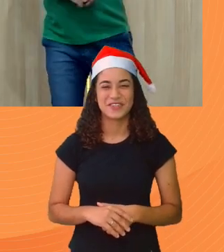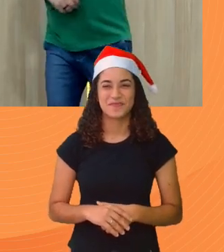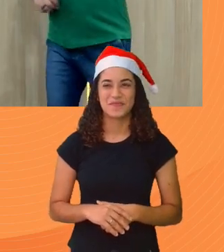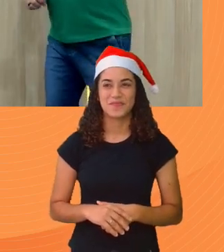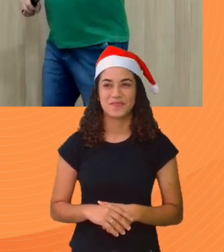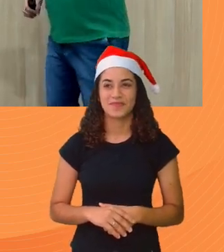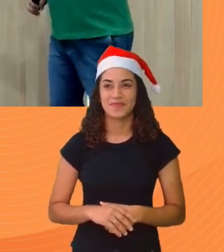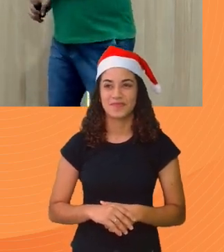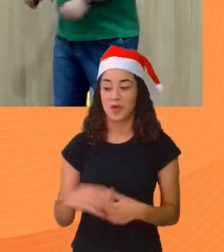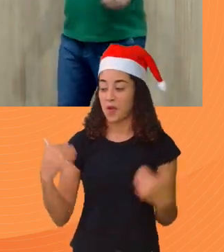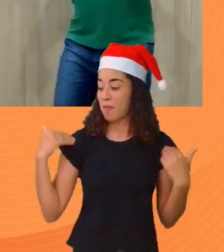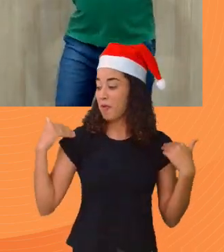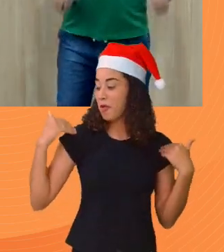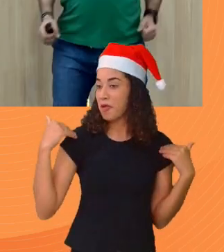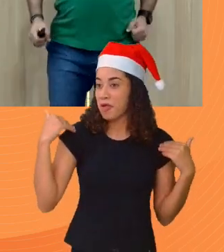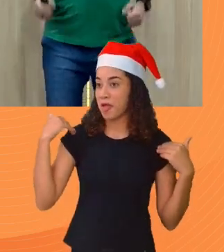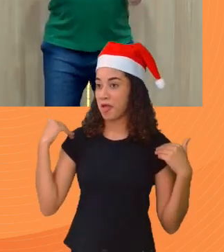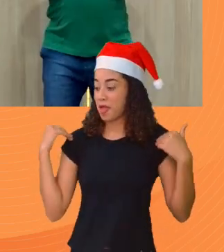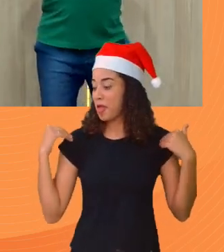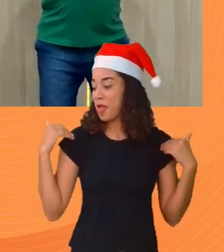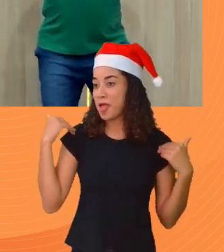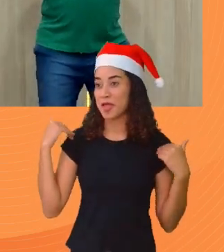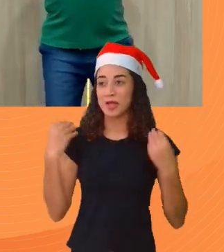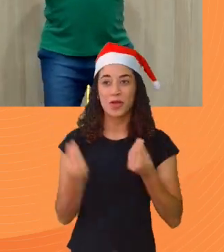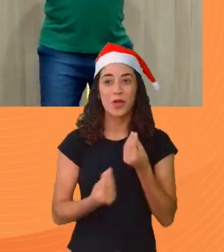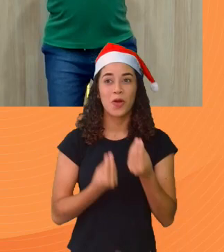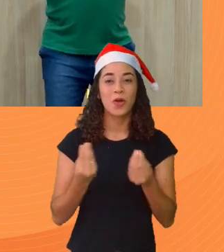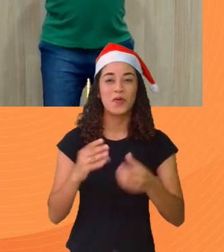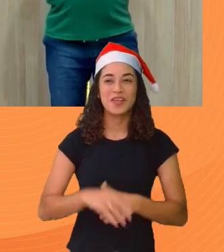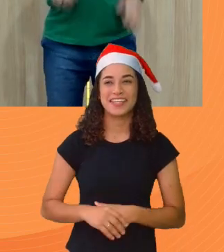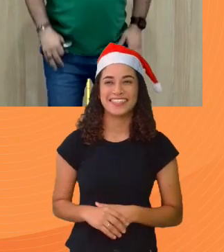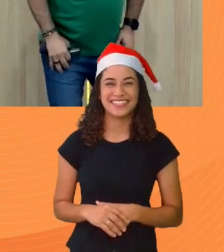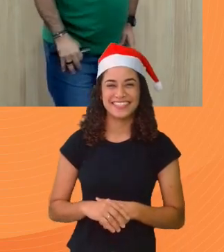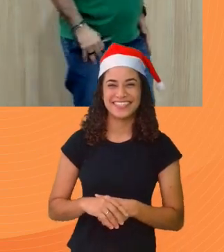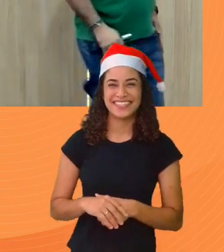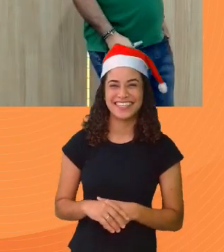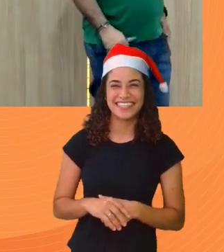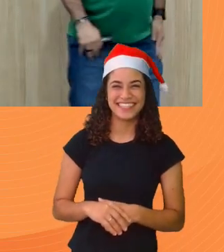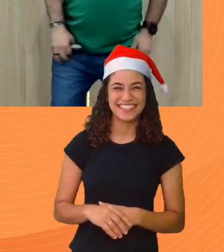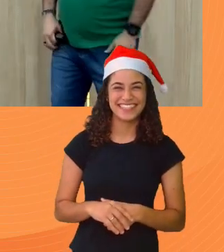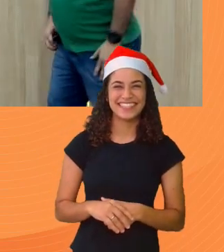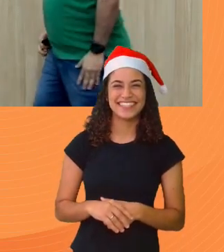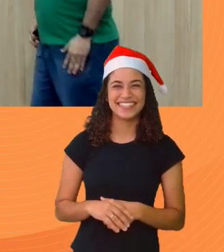E o ombrinho? E agora, ó. Olha.